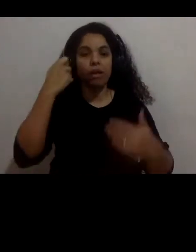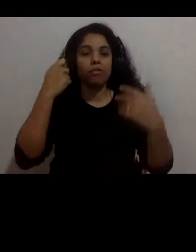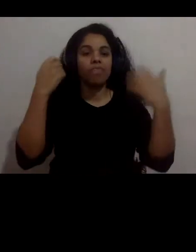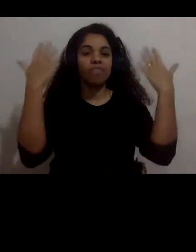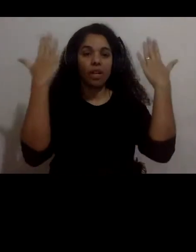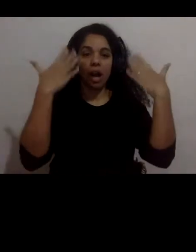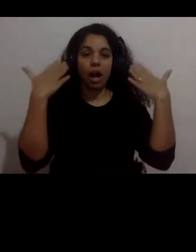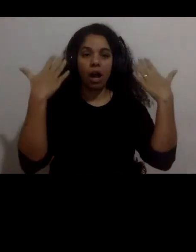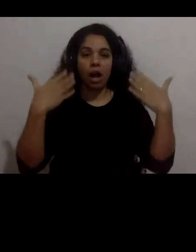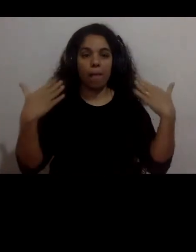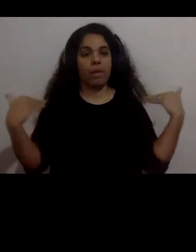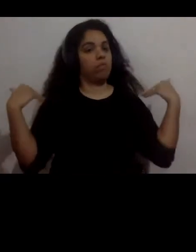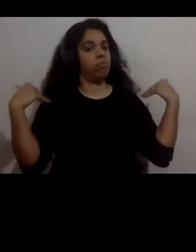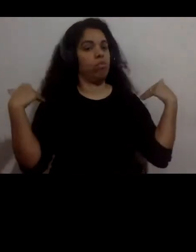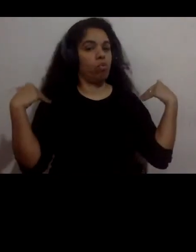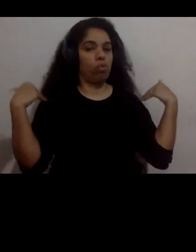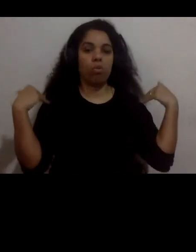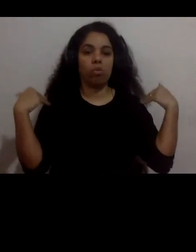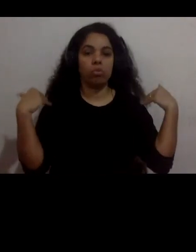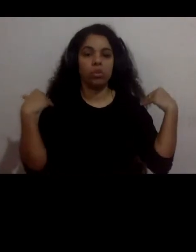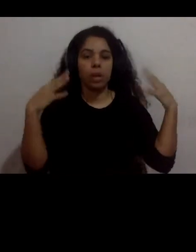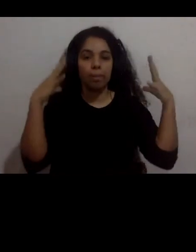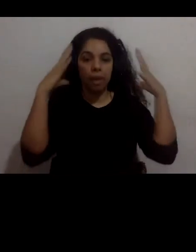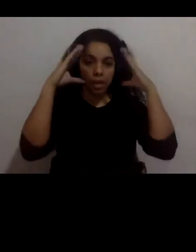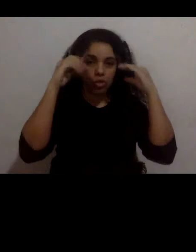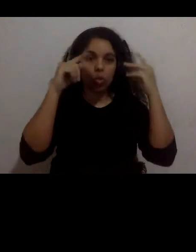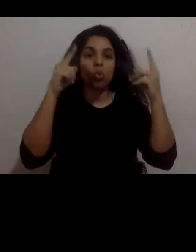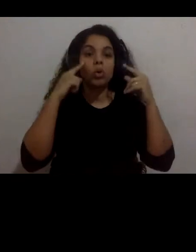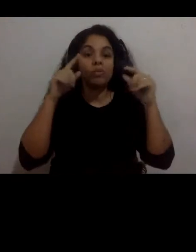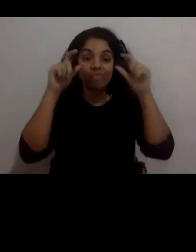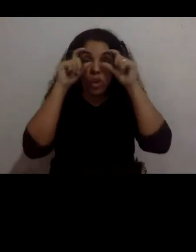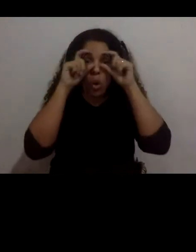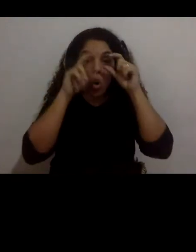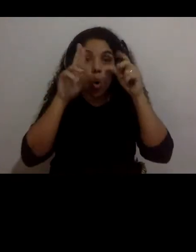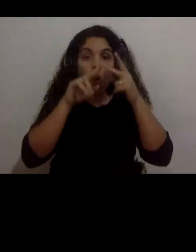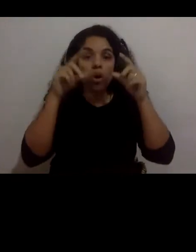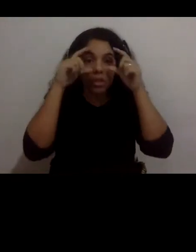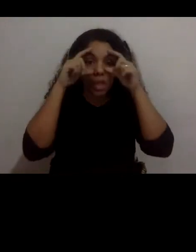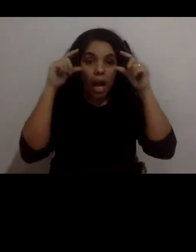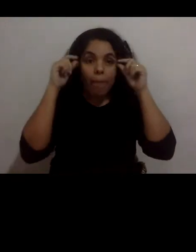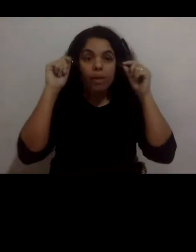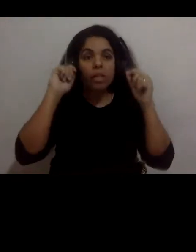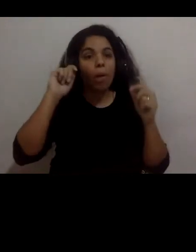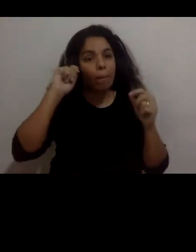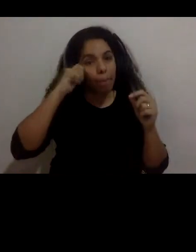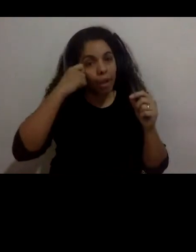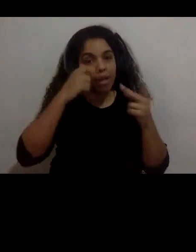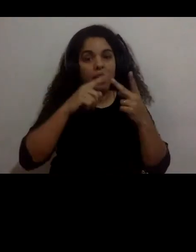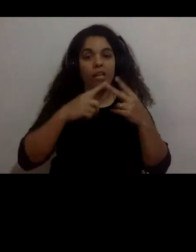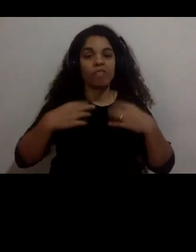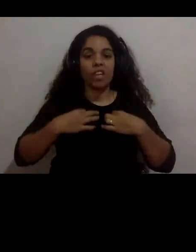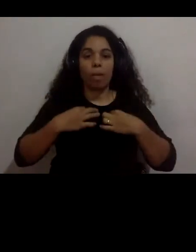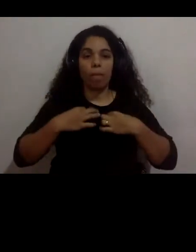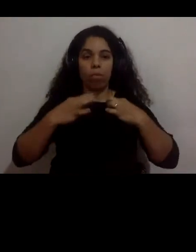pouco abaixo dos ombros, cabelos escuros. Eu uso óculos com armação preta. Eu estou com uma